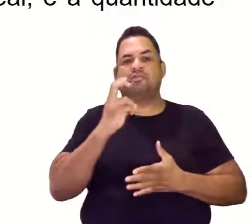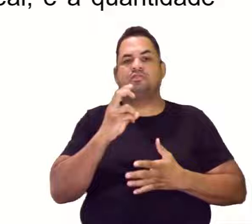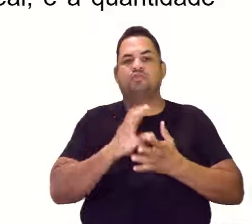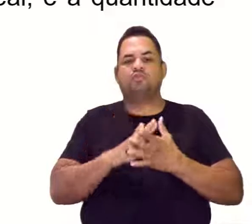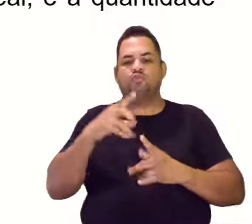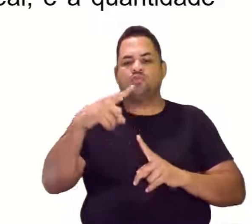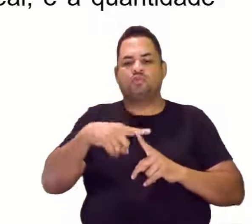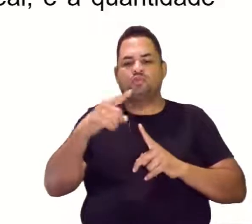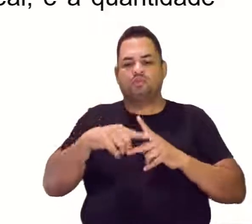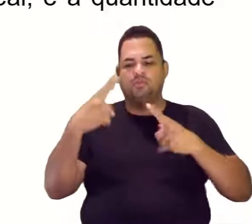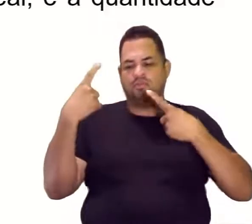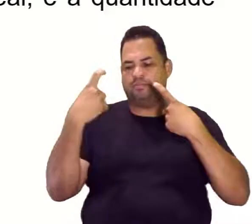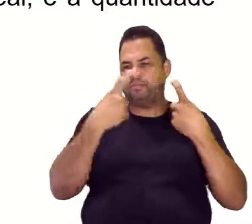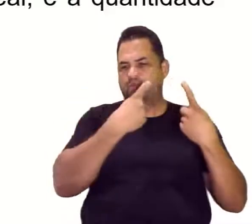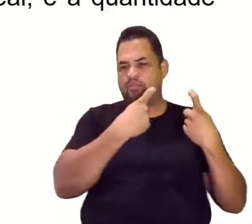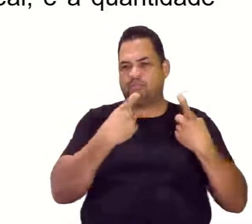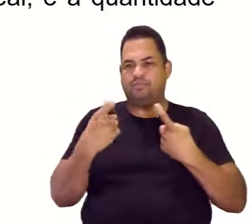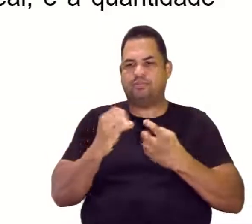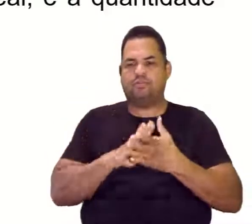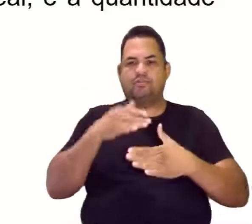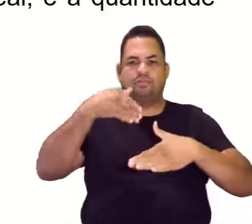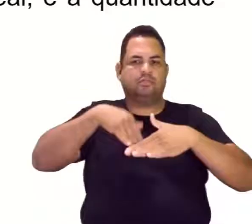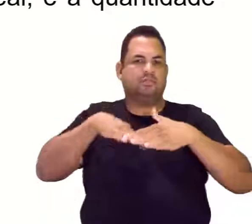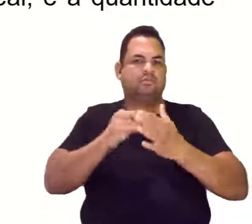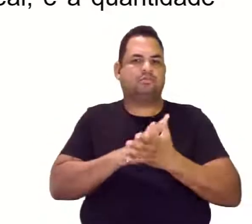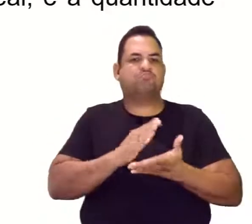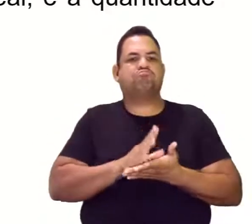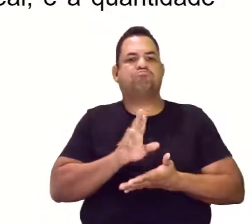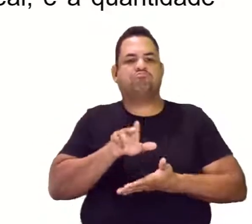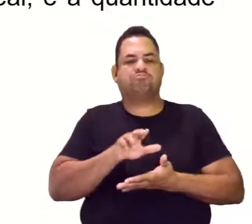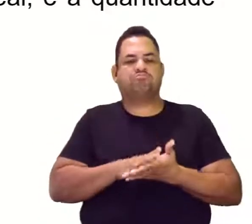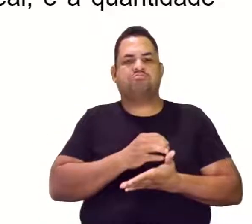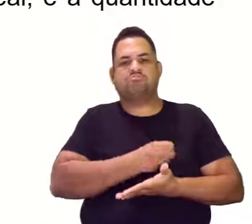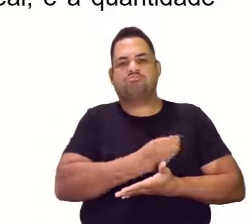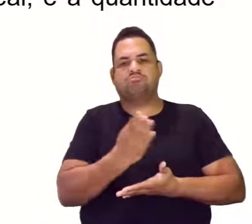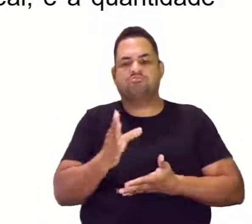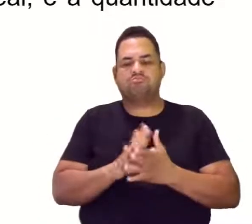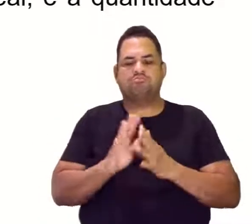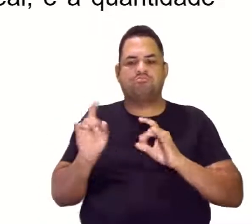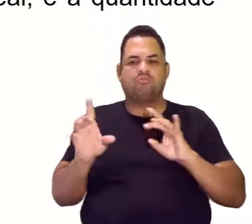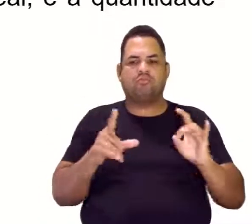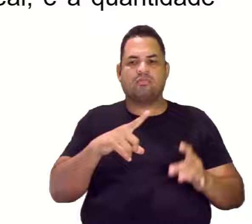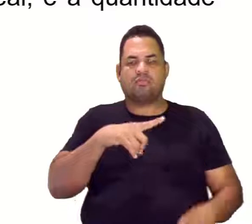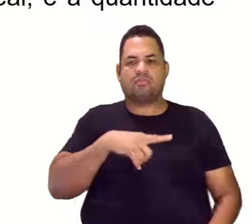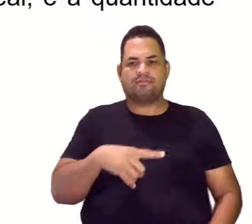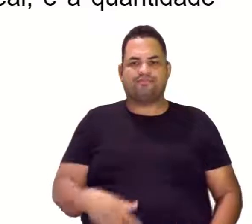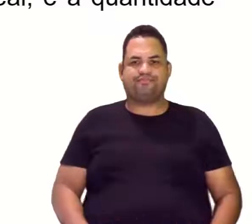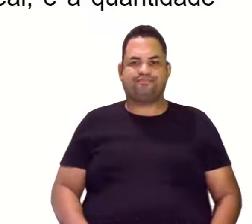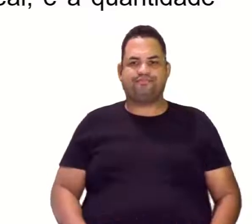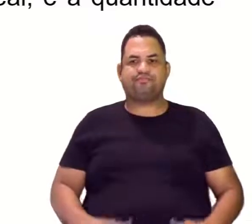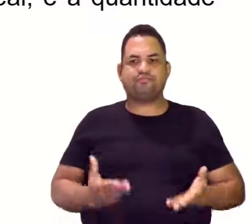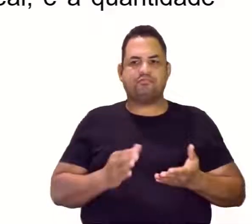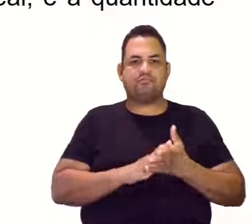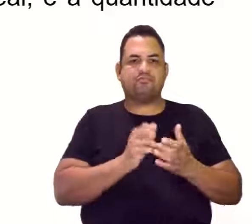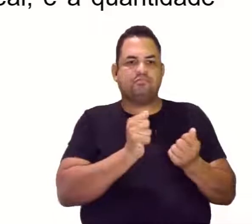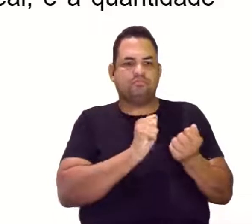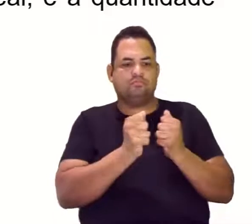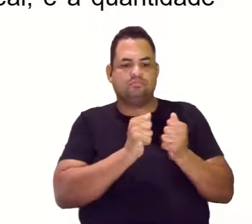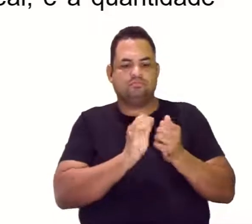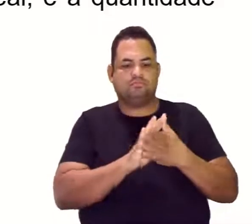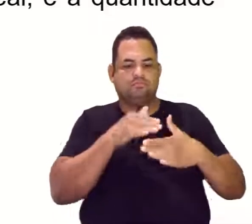tendo em estoque na loja as mesmas quantidades de cada um deles. O setor de controle